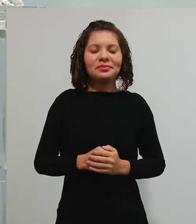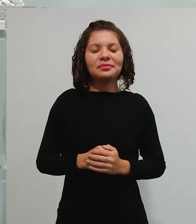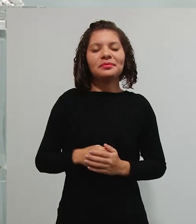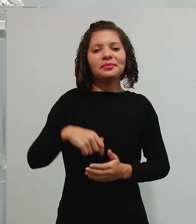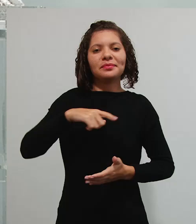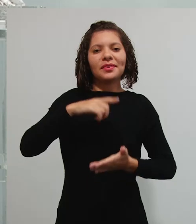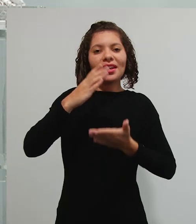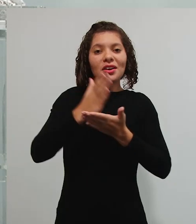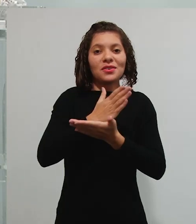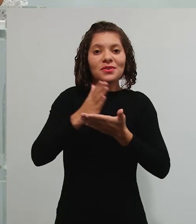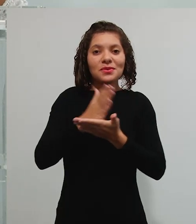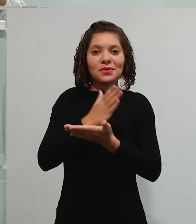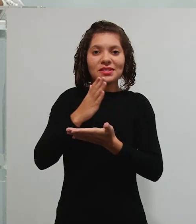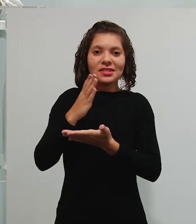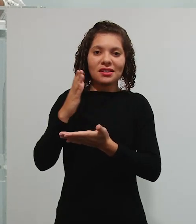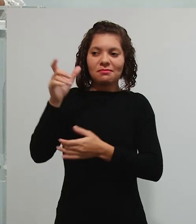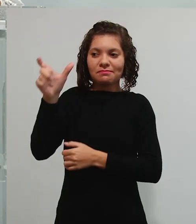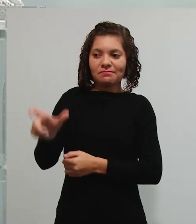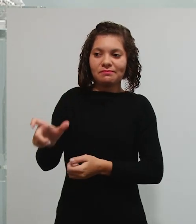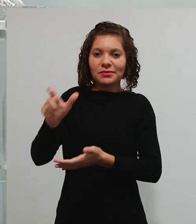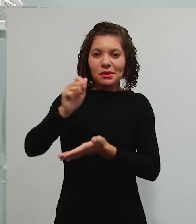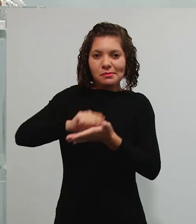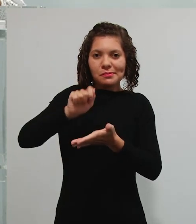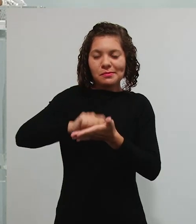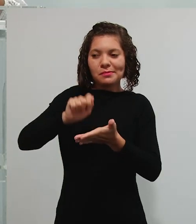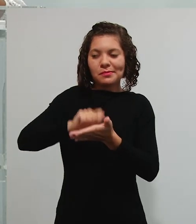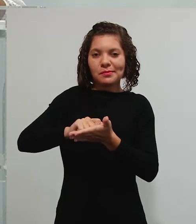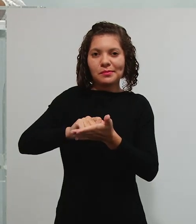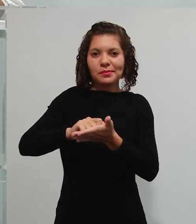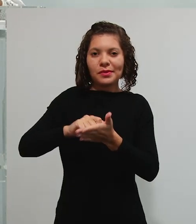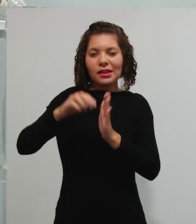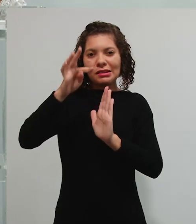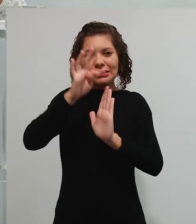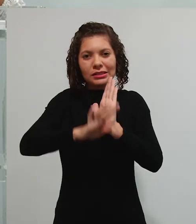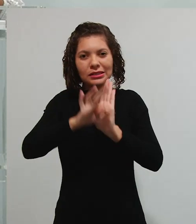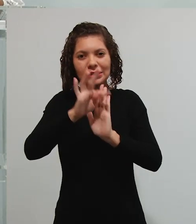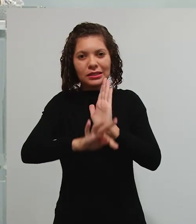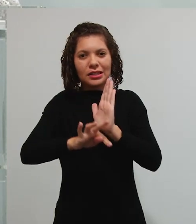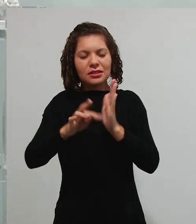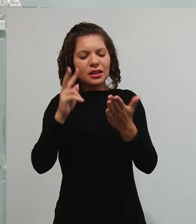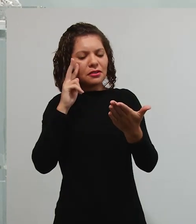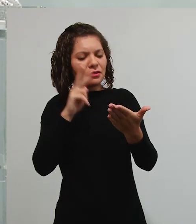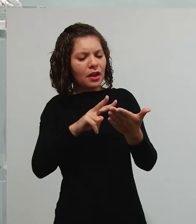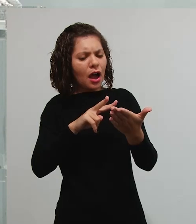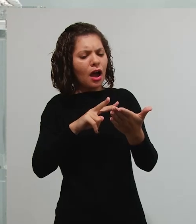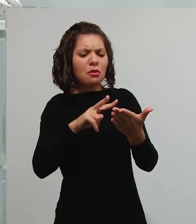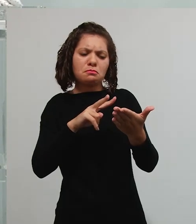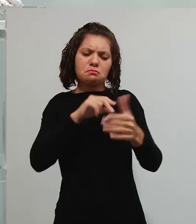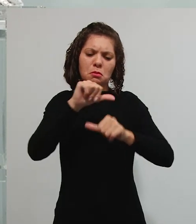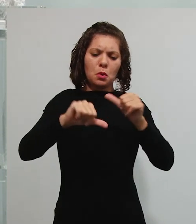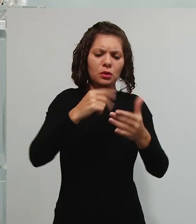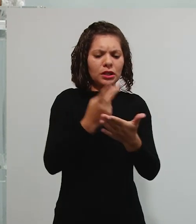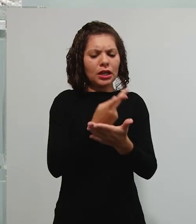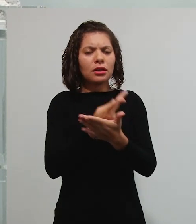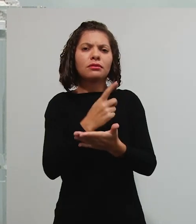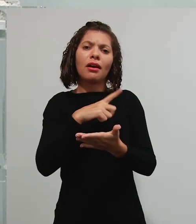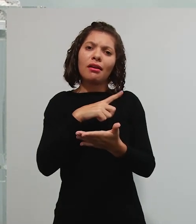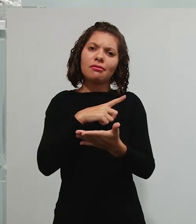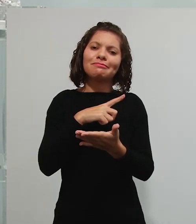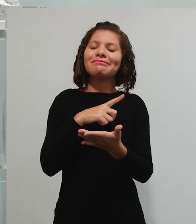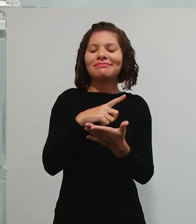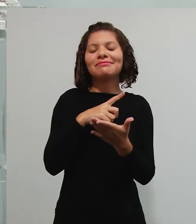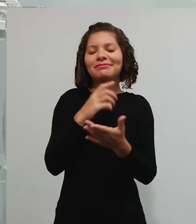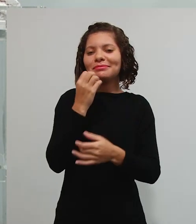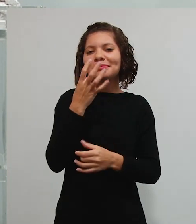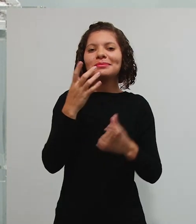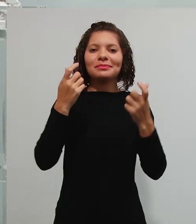escrever preferem dizer, melhorar o texto, que é o mesmo que reescrever, fazer as correções, fazer as alterações. São sobre